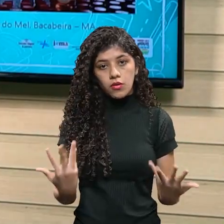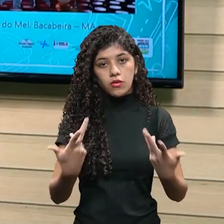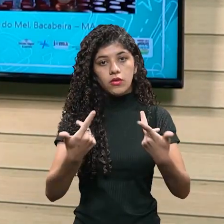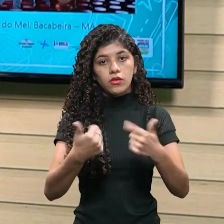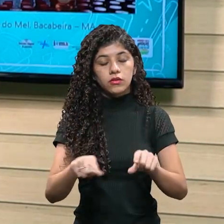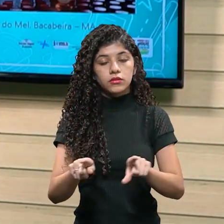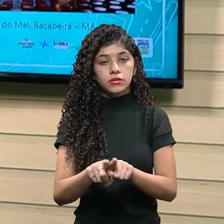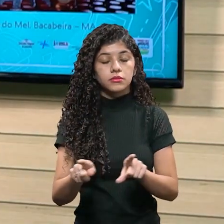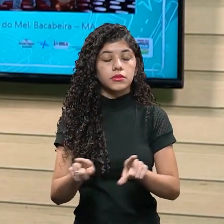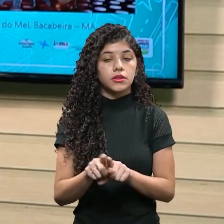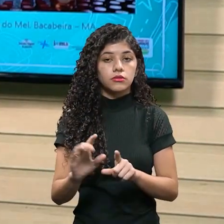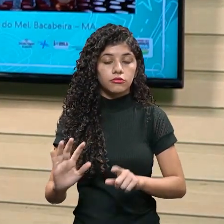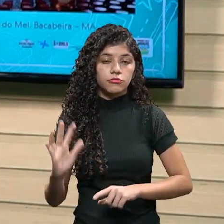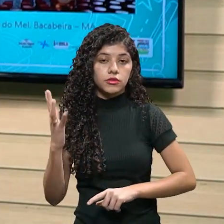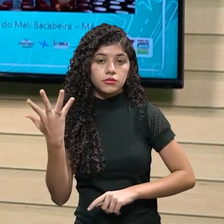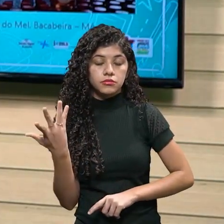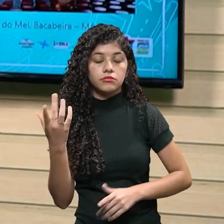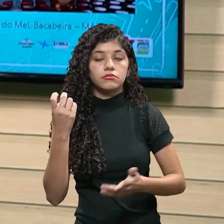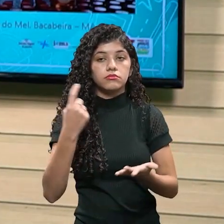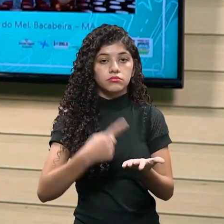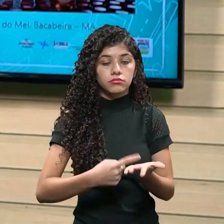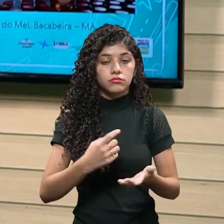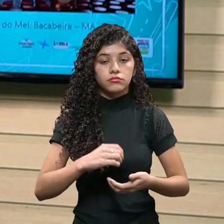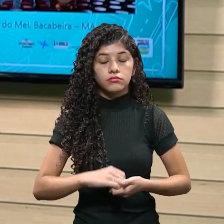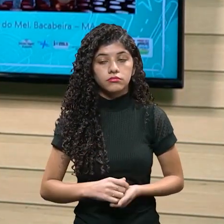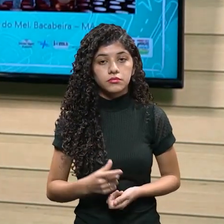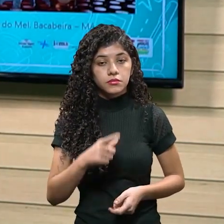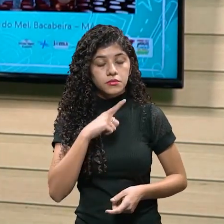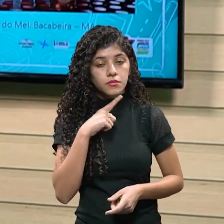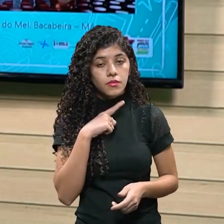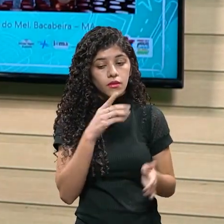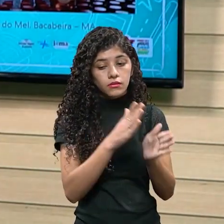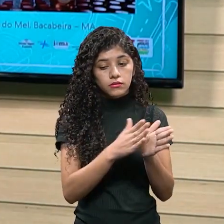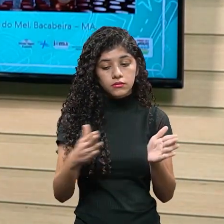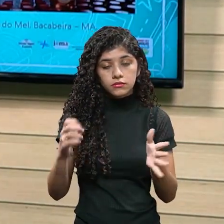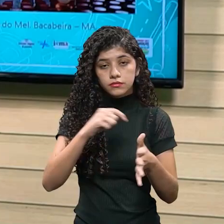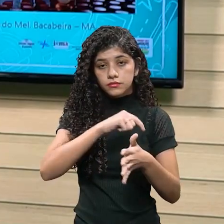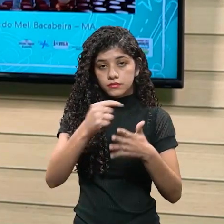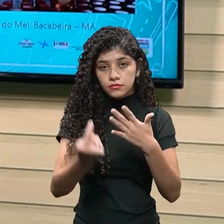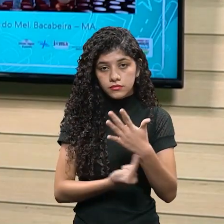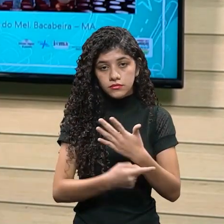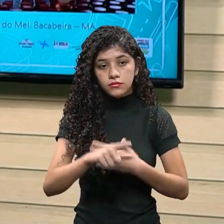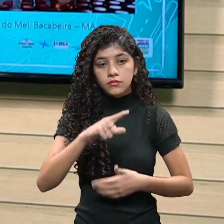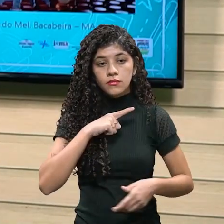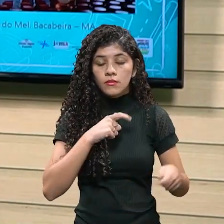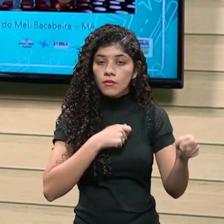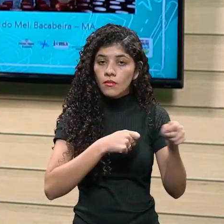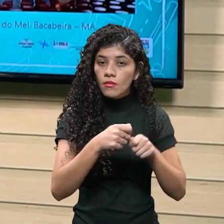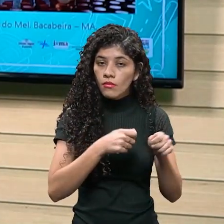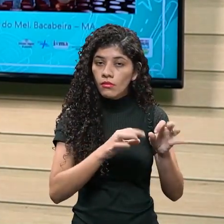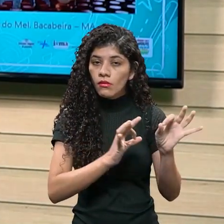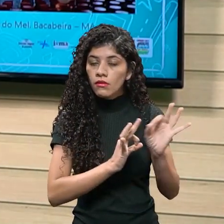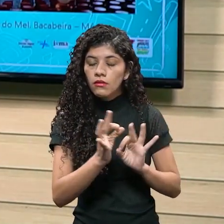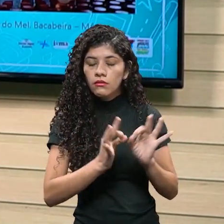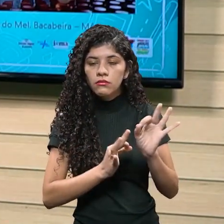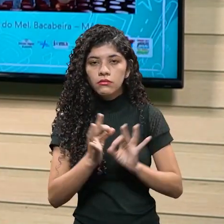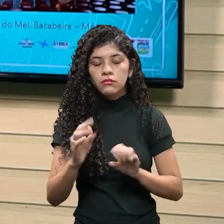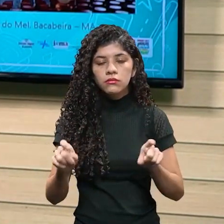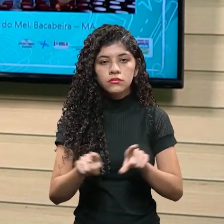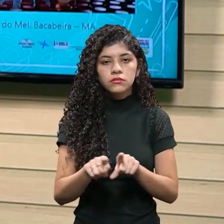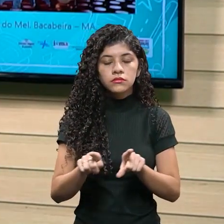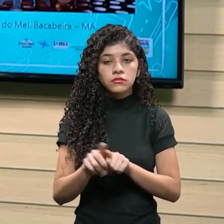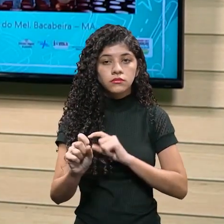competência do ocorrido, do fato contábil. Então existem alguns princípios que regem a contabilidade, e esses princípios também,